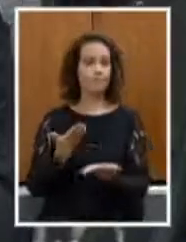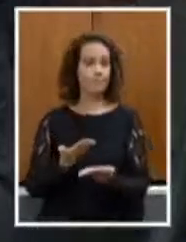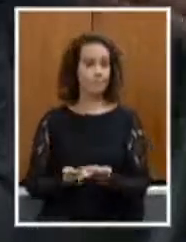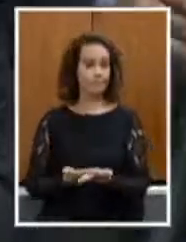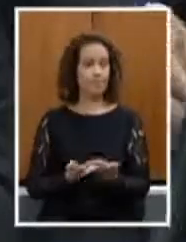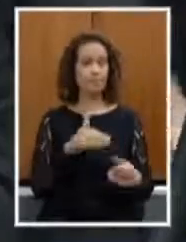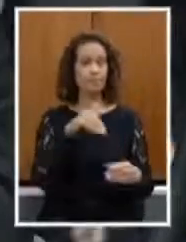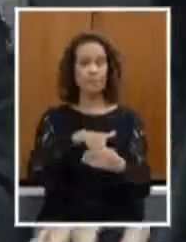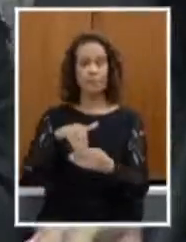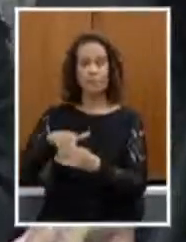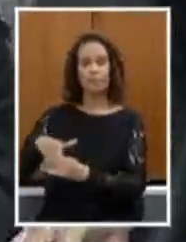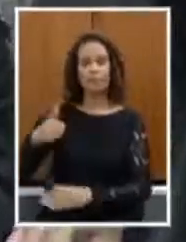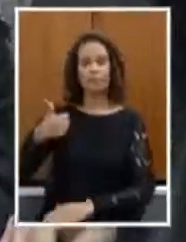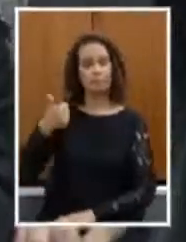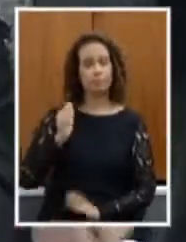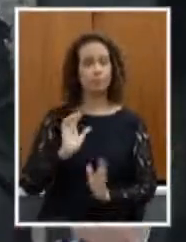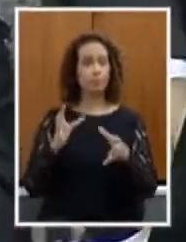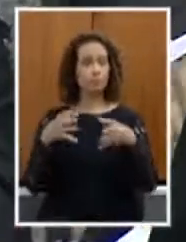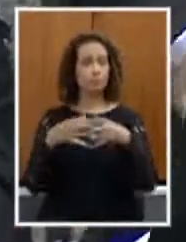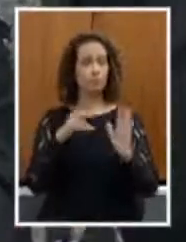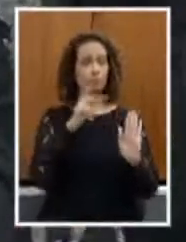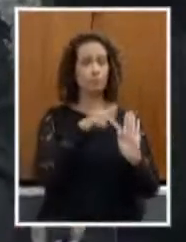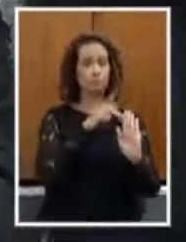em primeiro turno do projeto de lei de número